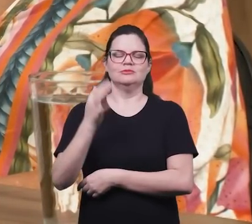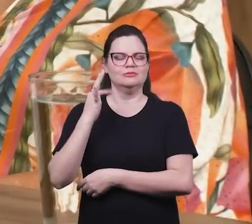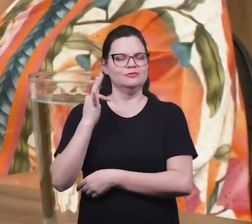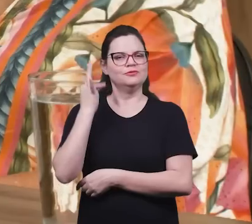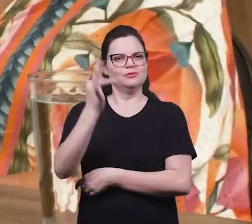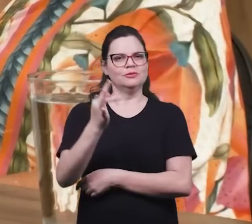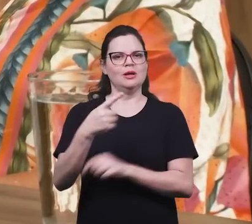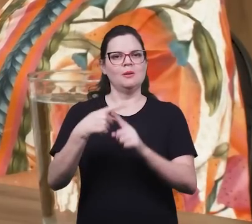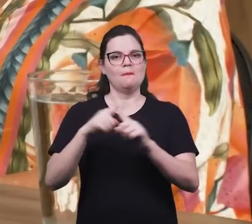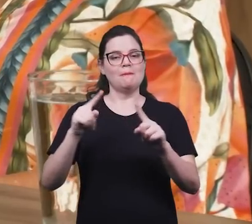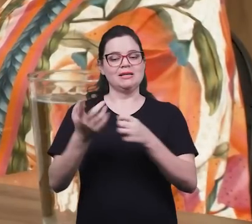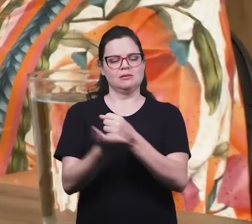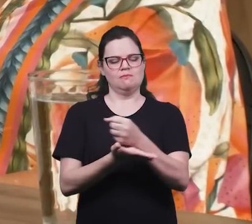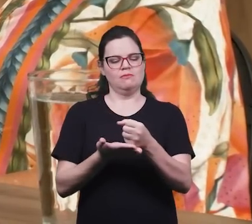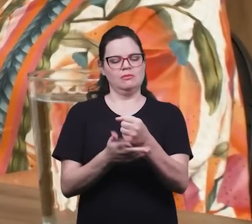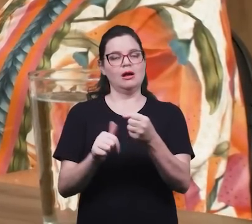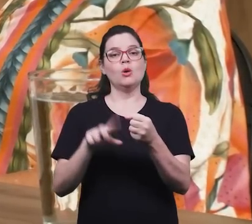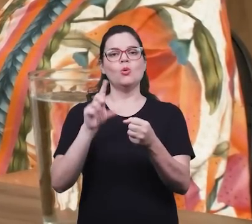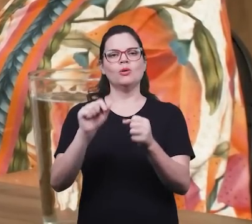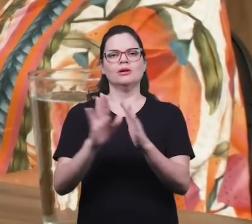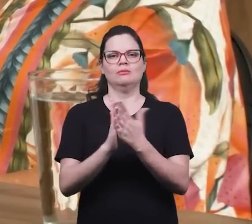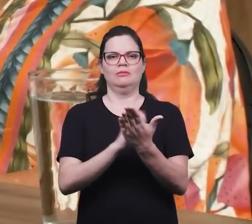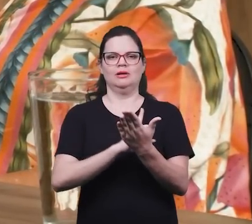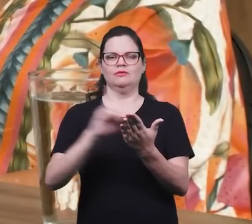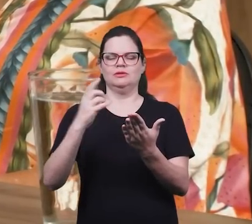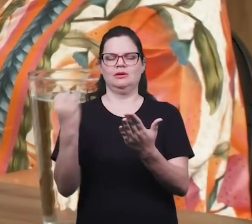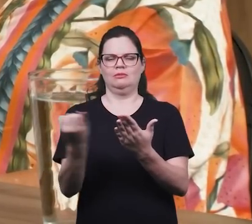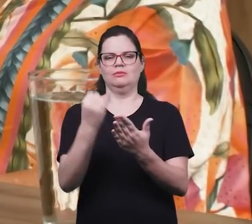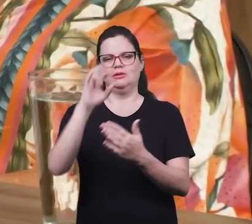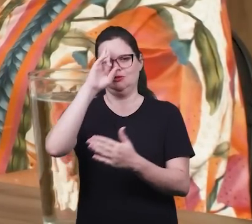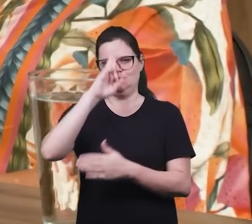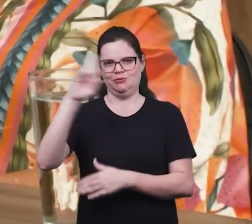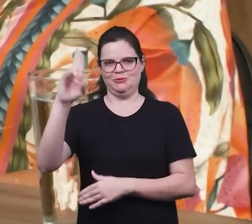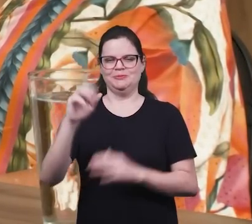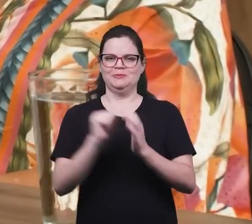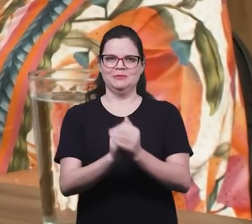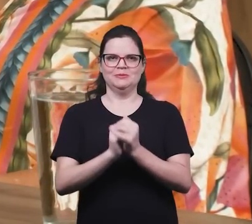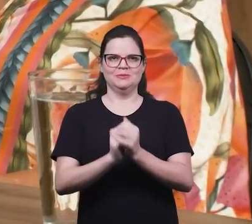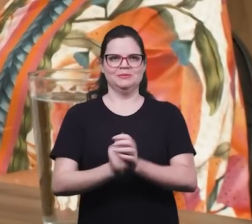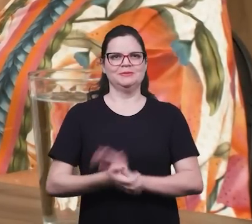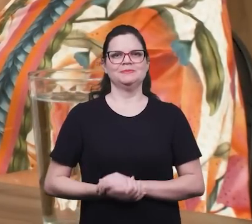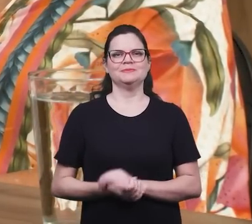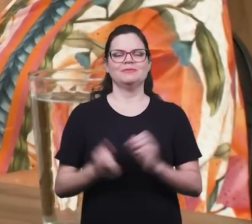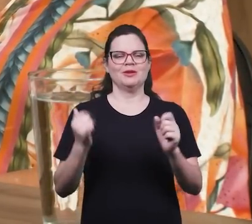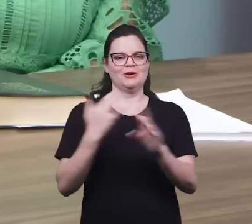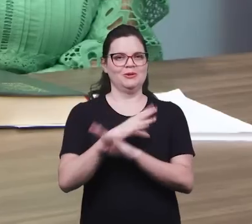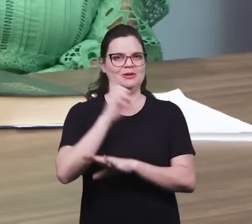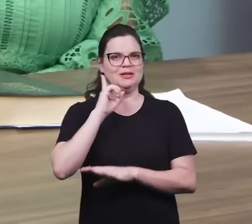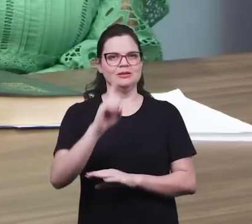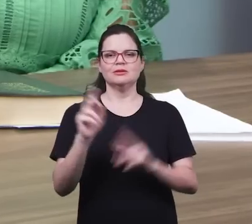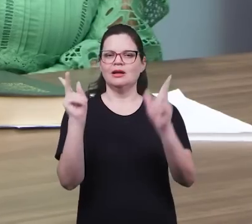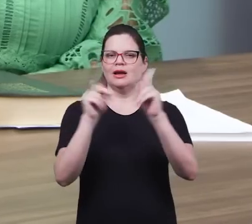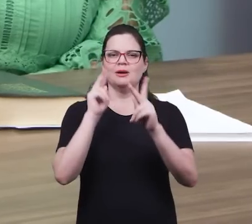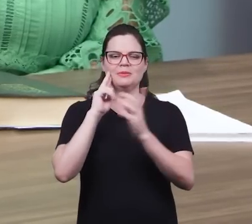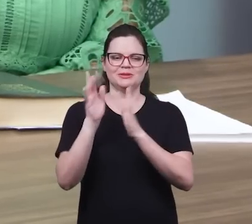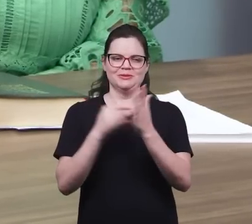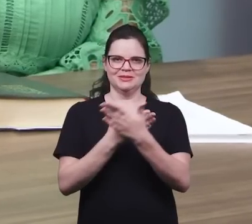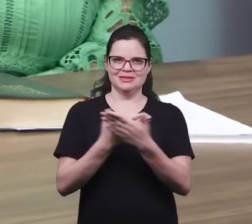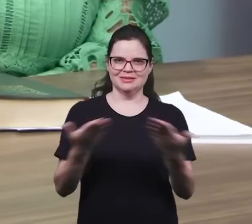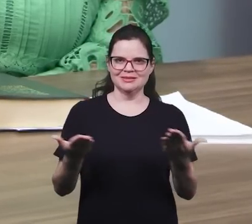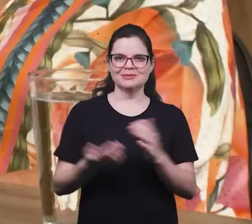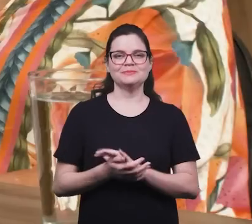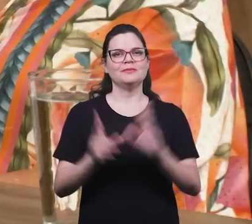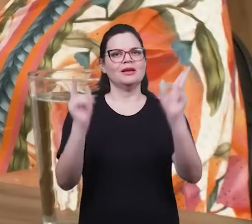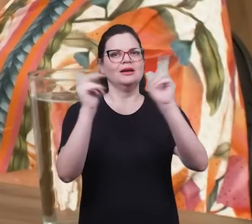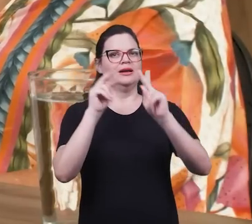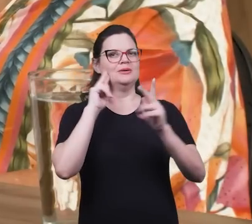geração, mas que os princípios básicos são fundamentais para eles também. Glória a Deus. Glória a Jesus. Irmã Célia, paz do Senhor. A paz do Senhor,